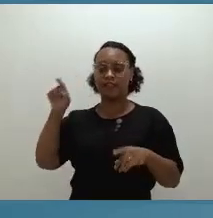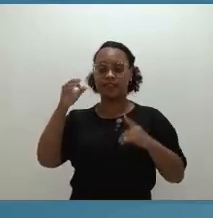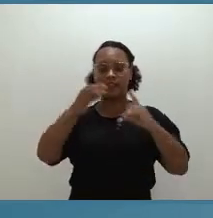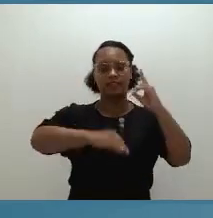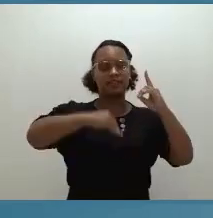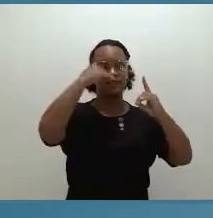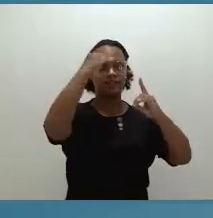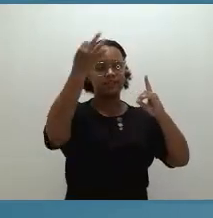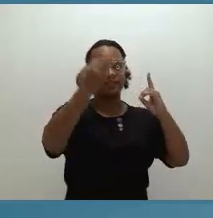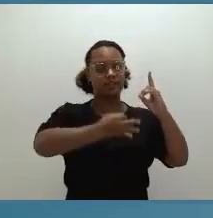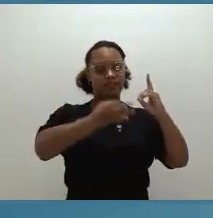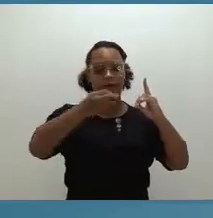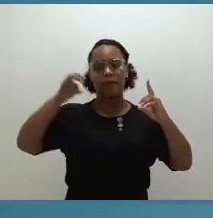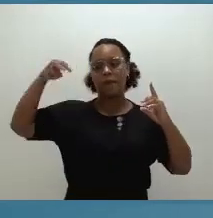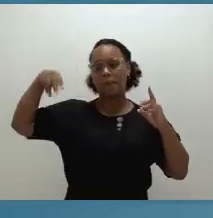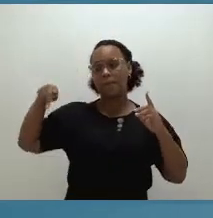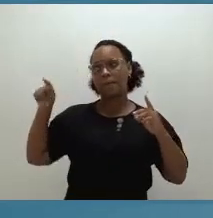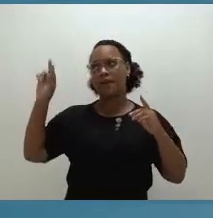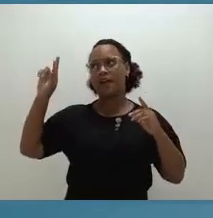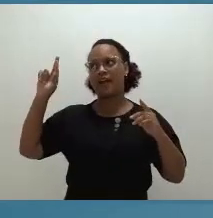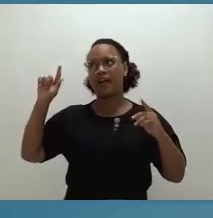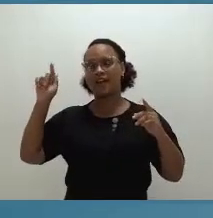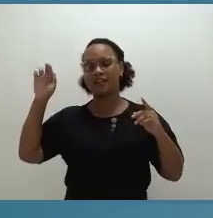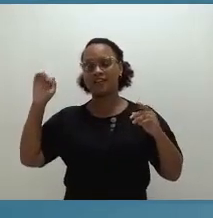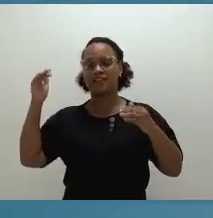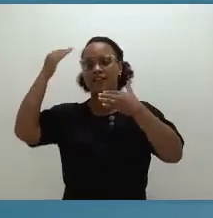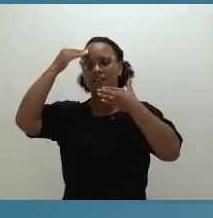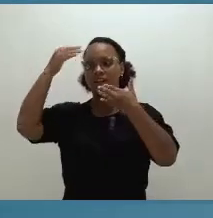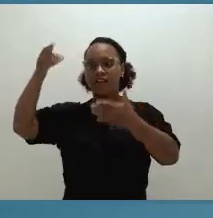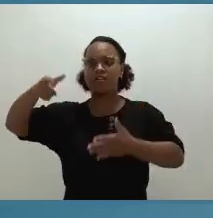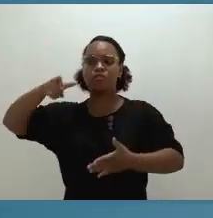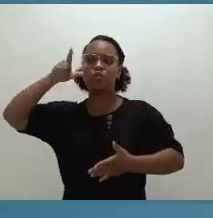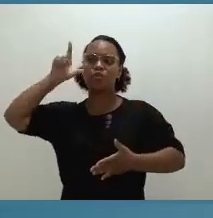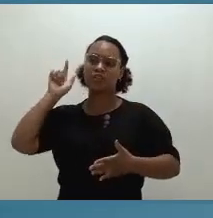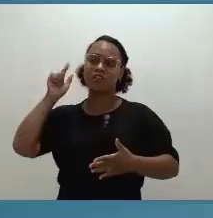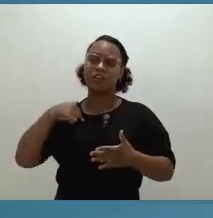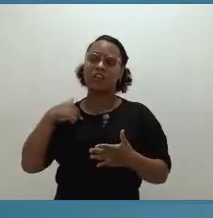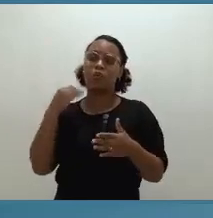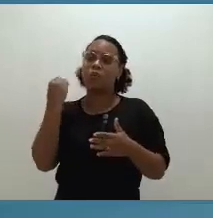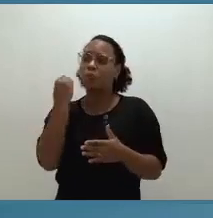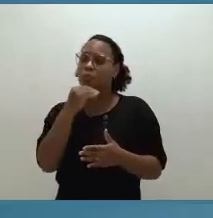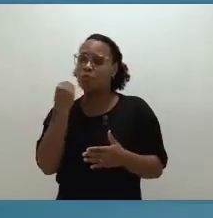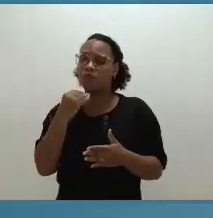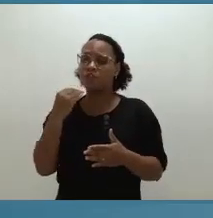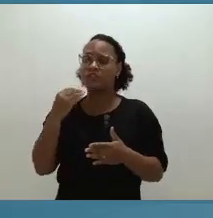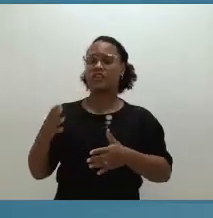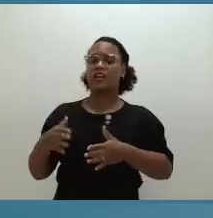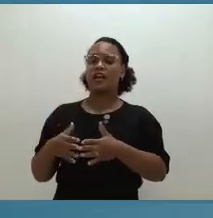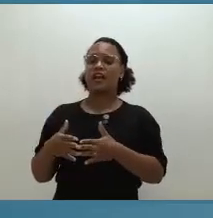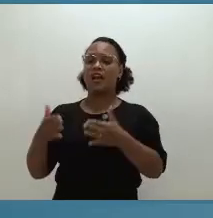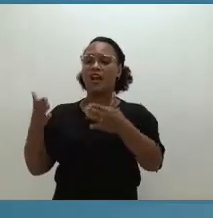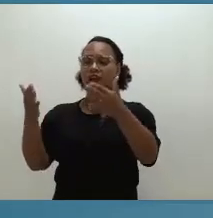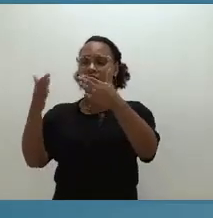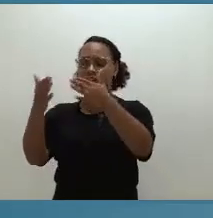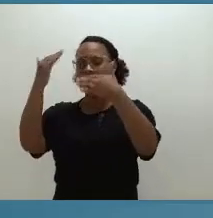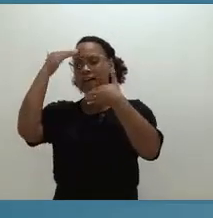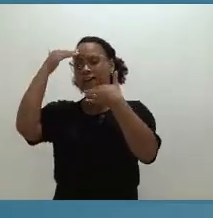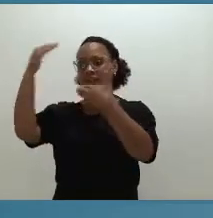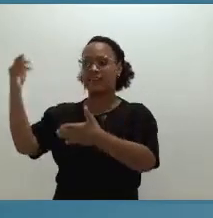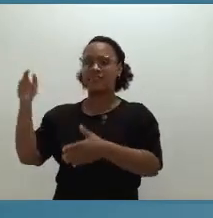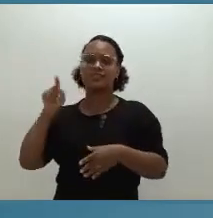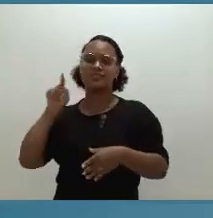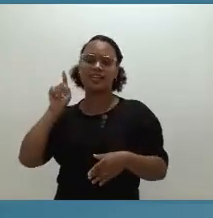aproveitou a oportunidade para agradecer a ela, porque eu sei que foi um pedido pessoal dela para a senhora que